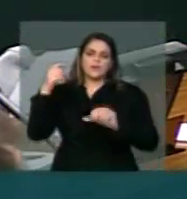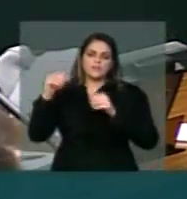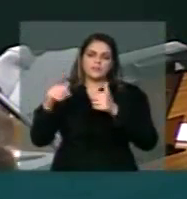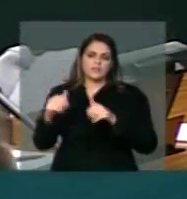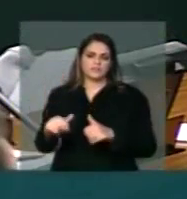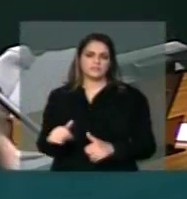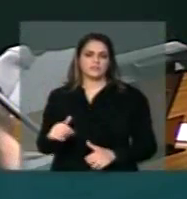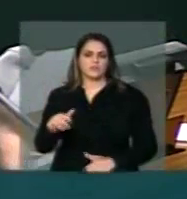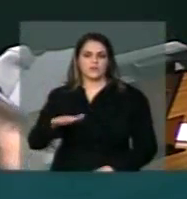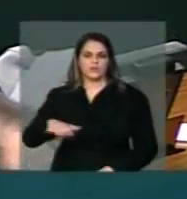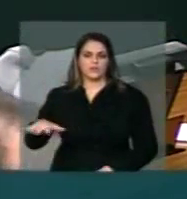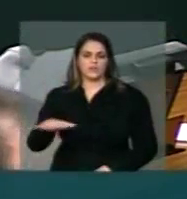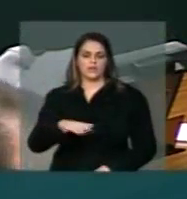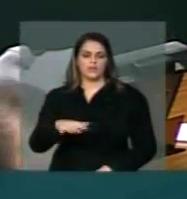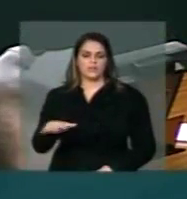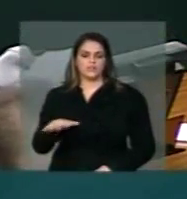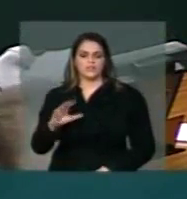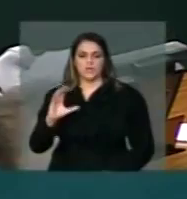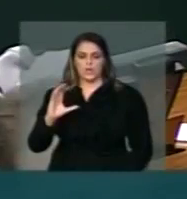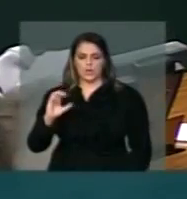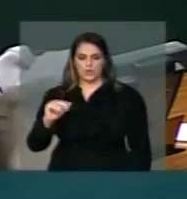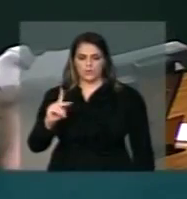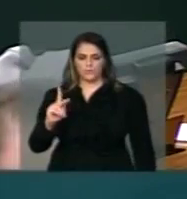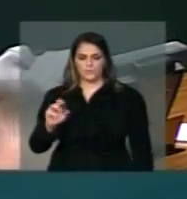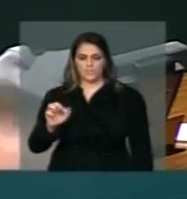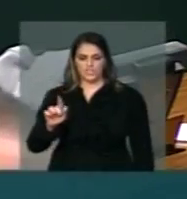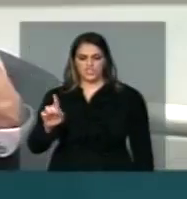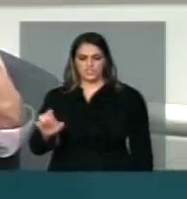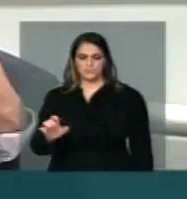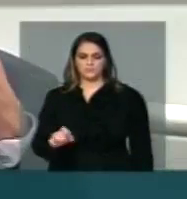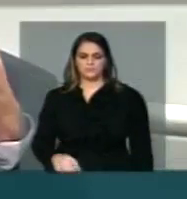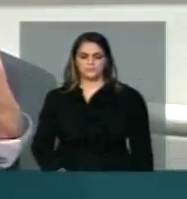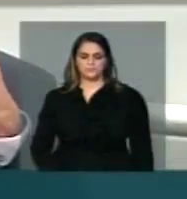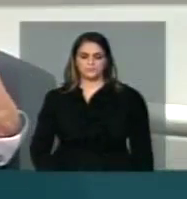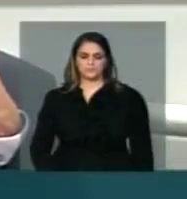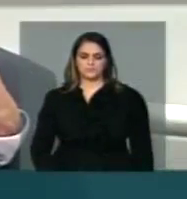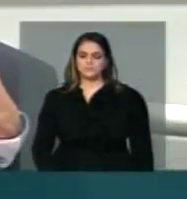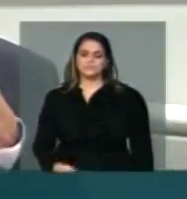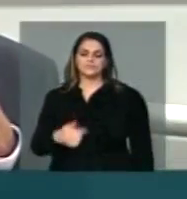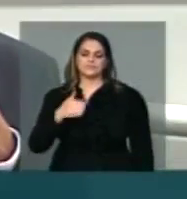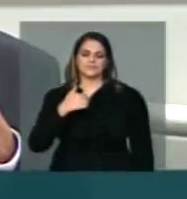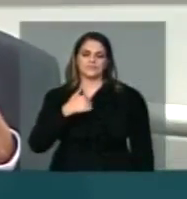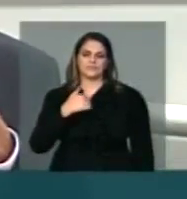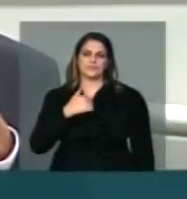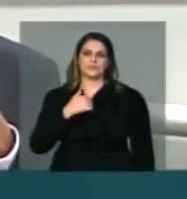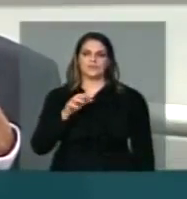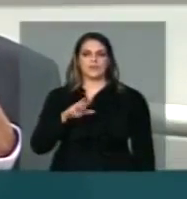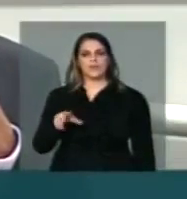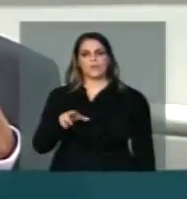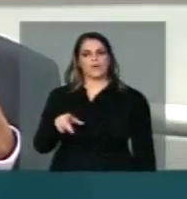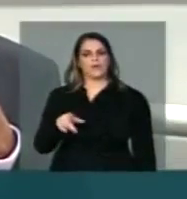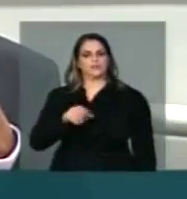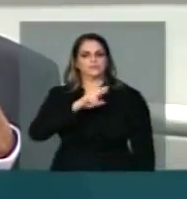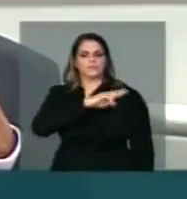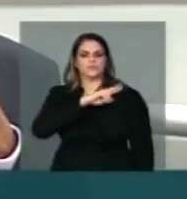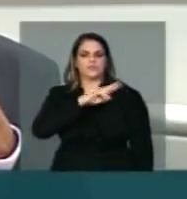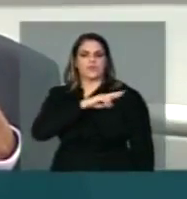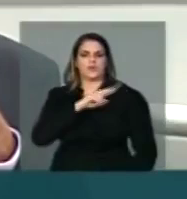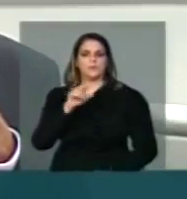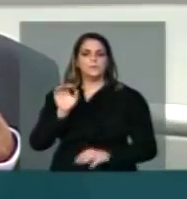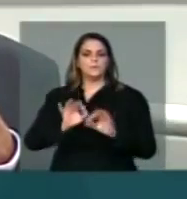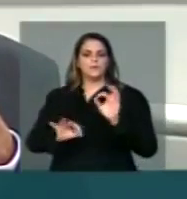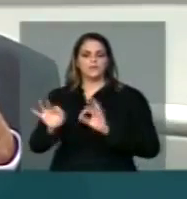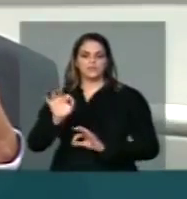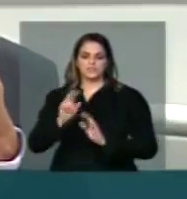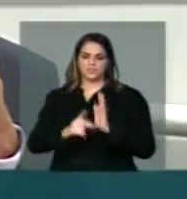responsável pela área para a instalação do Compes? Eu não era responsável pelo planejamento para o